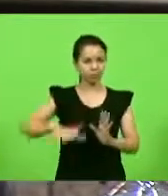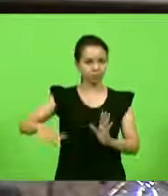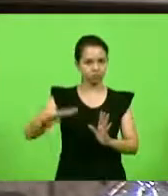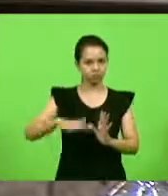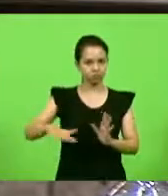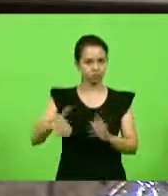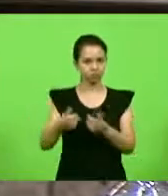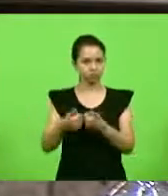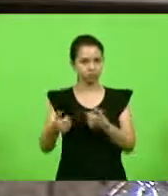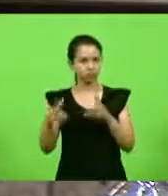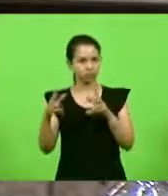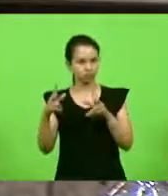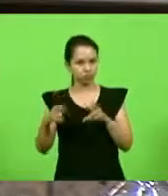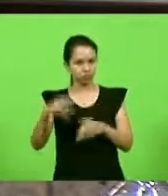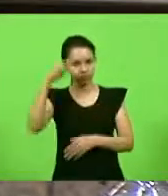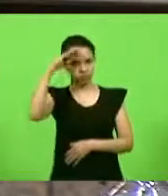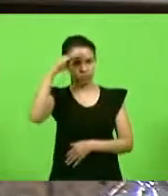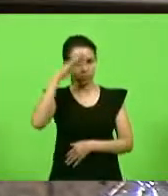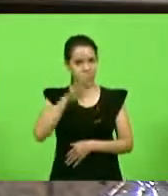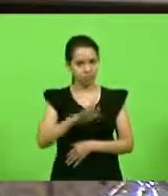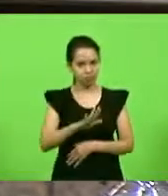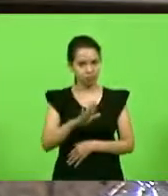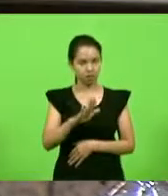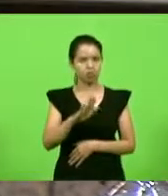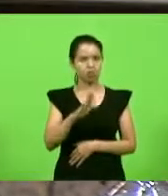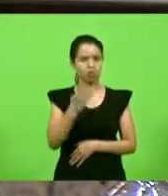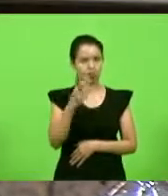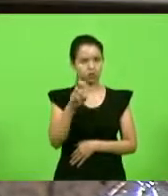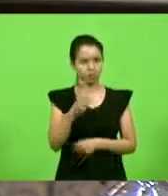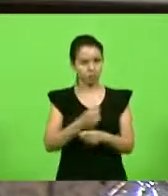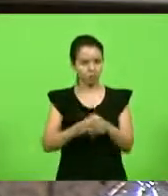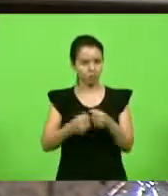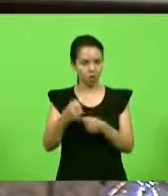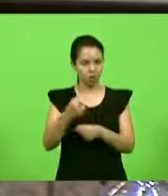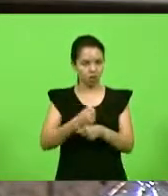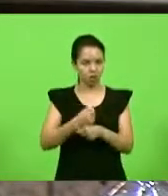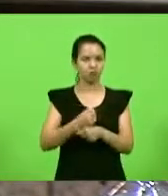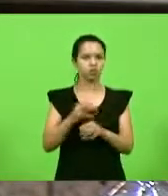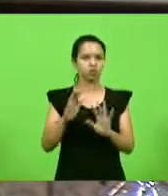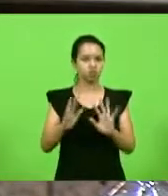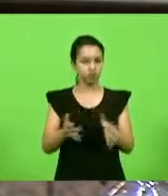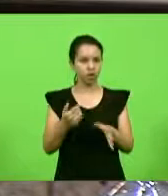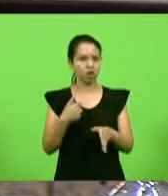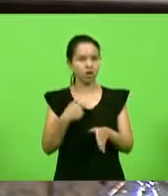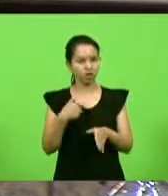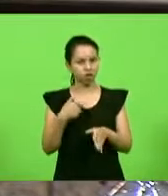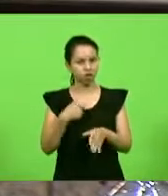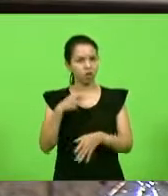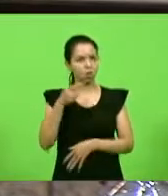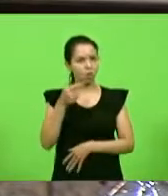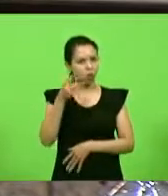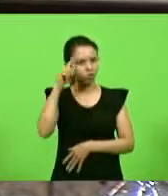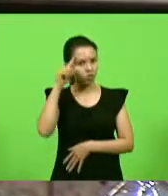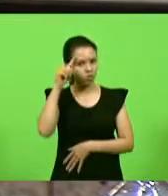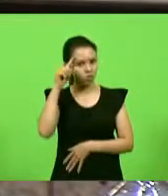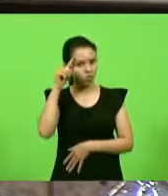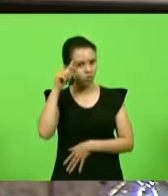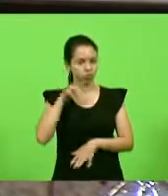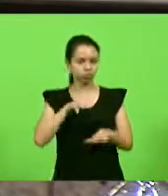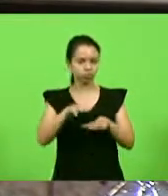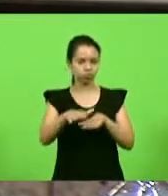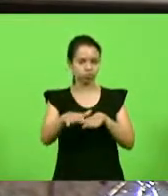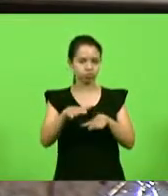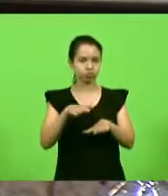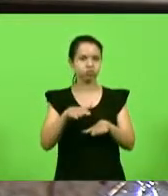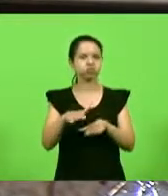Kuma, mas há 45 anos eu transito quase que diariamente na BR-470. E é